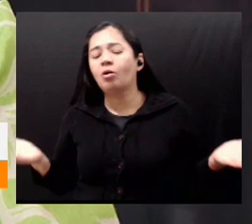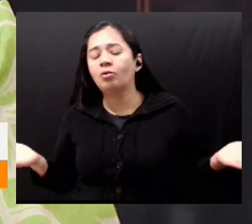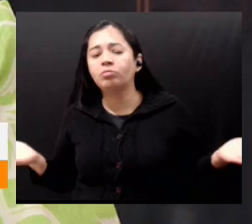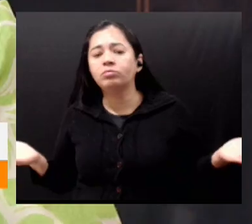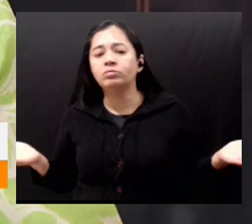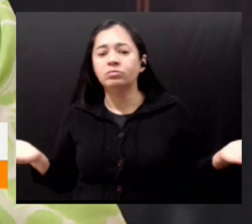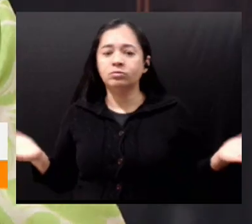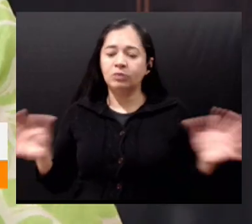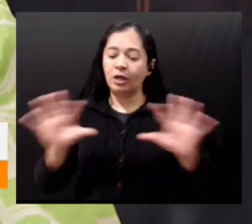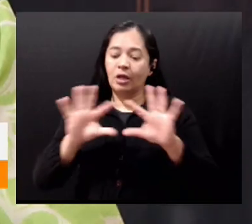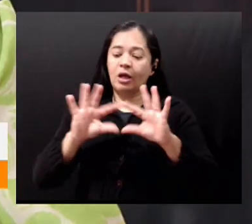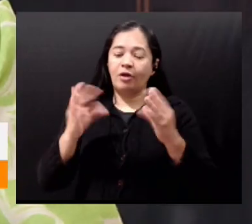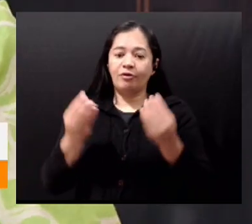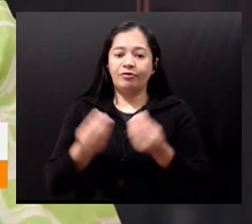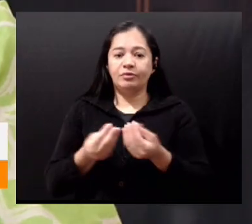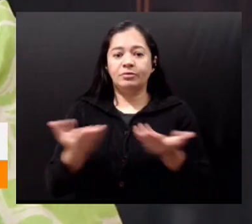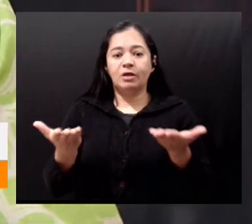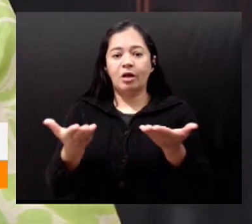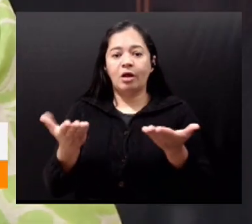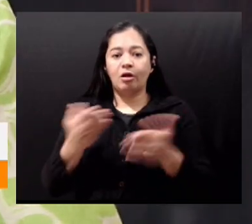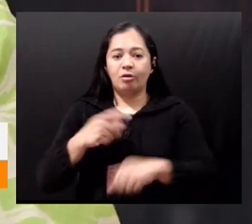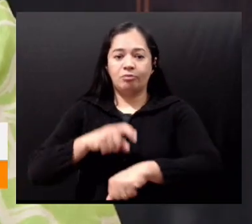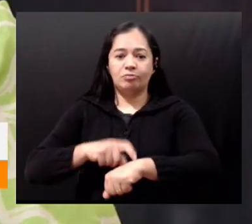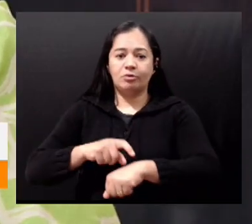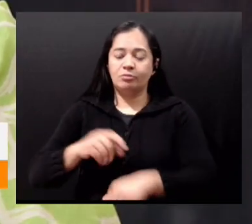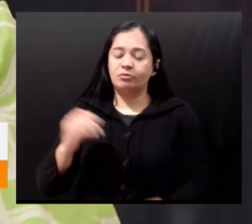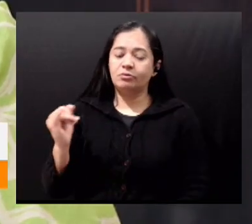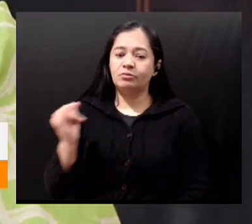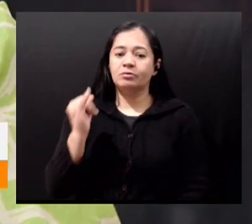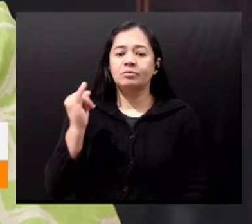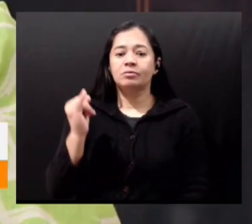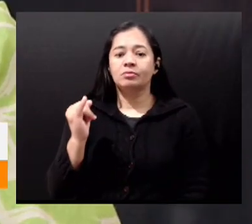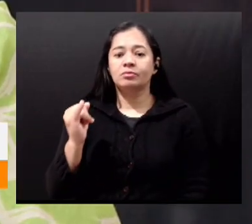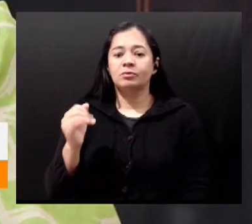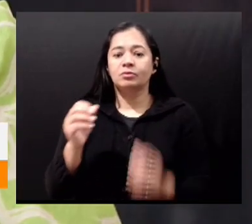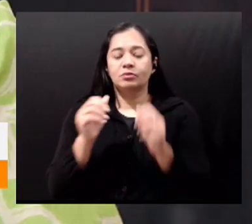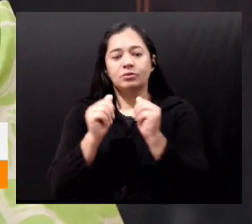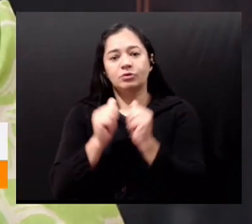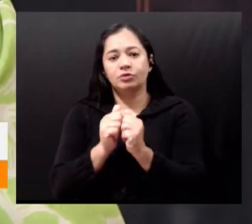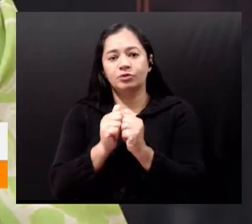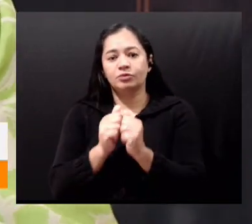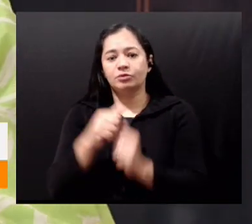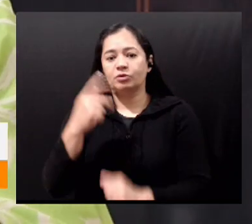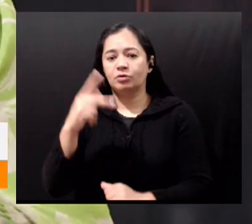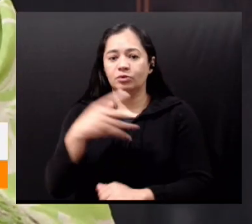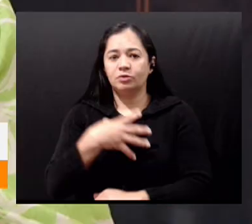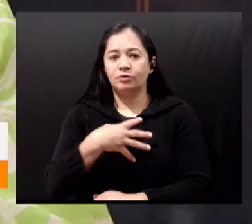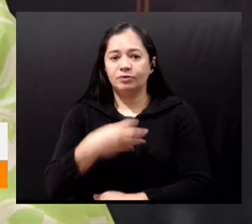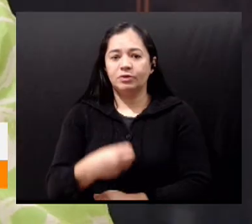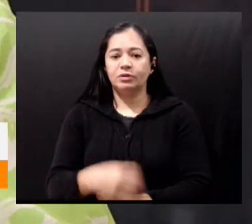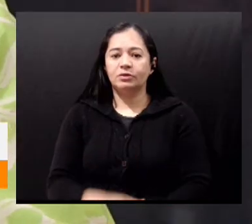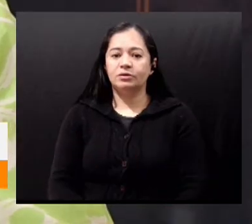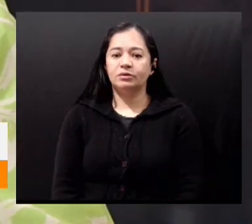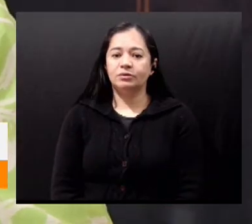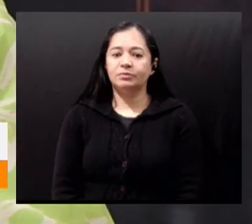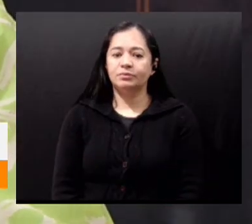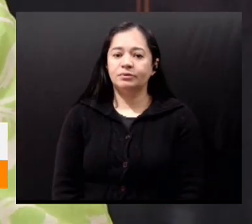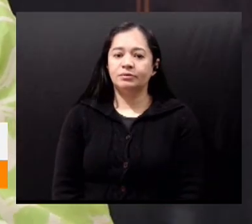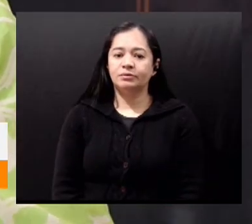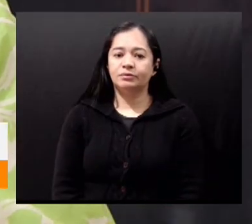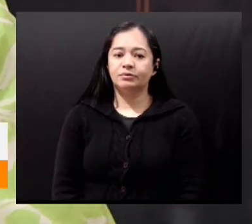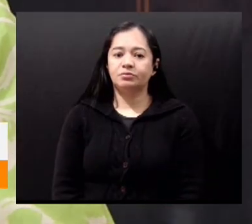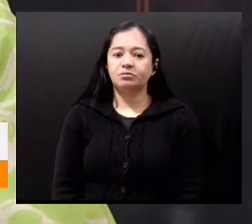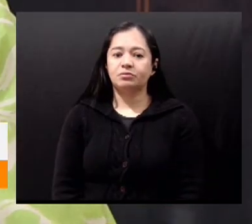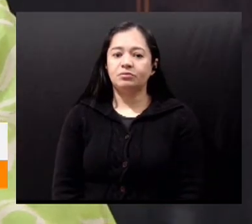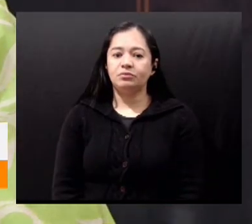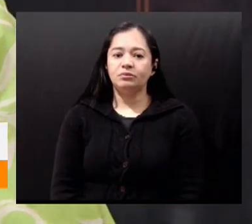nesse momento, é muito importante estar junto com o seu filho, né. Quando eu digo onde está a família,